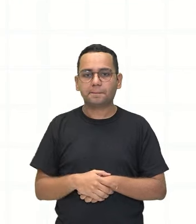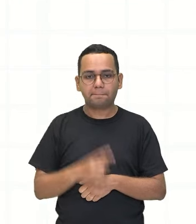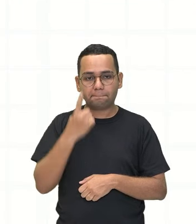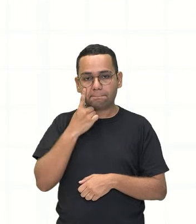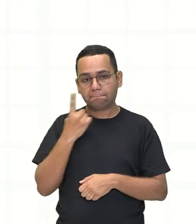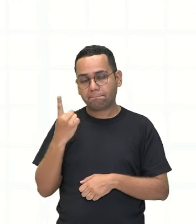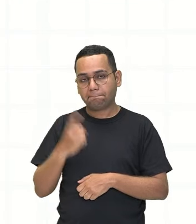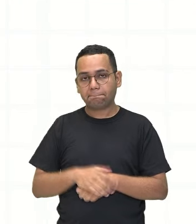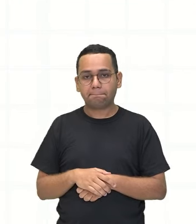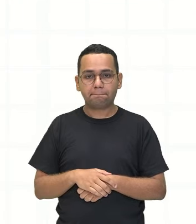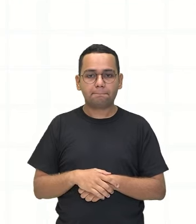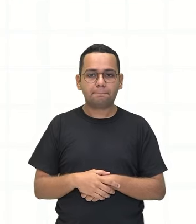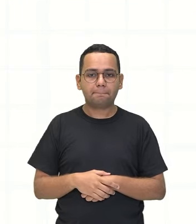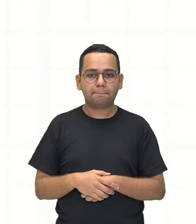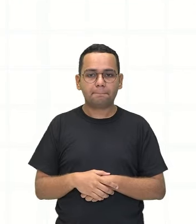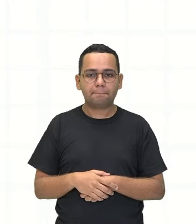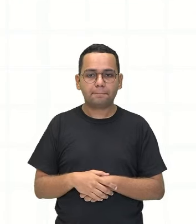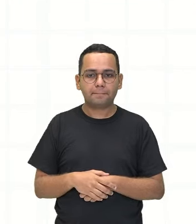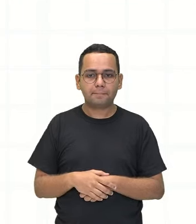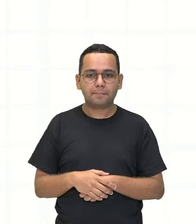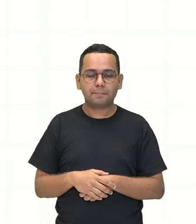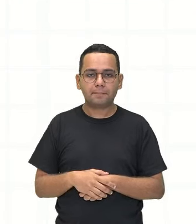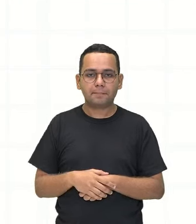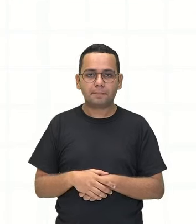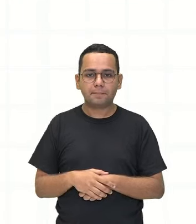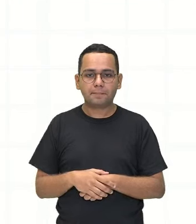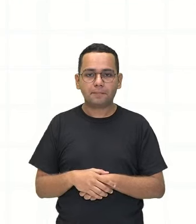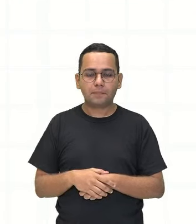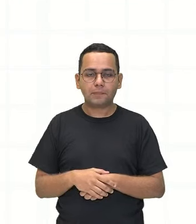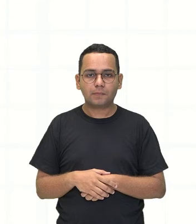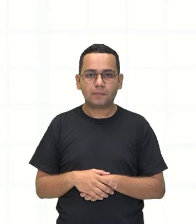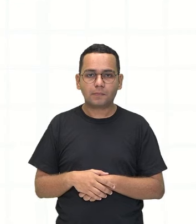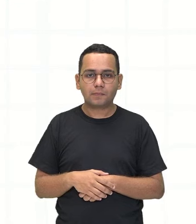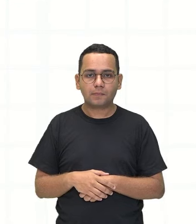Já existem algumas